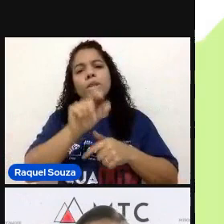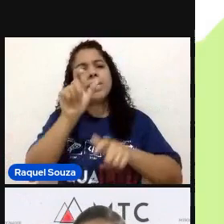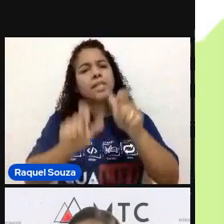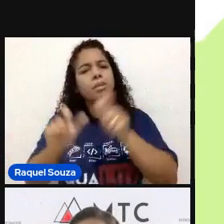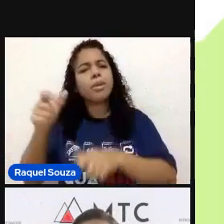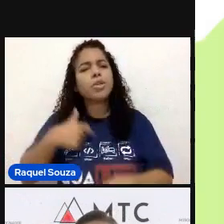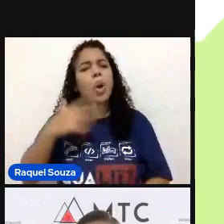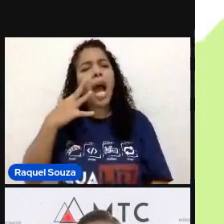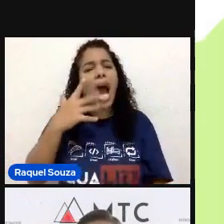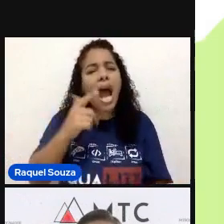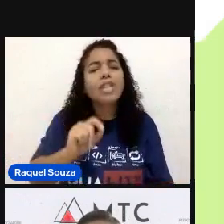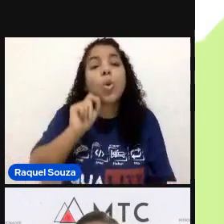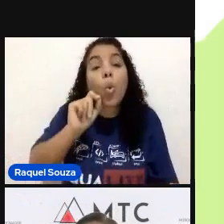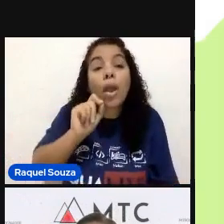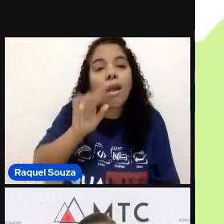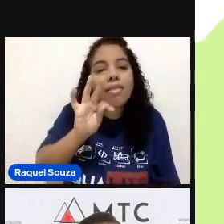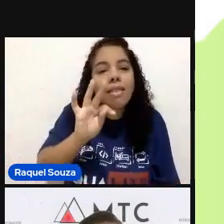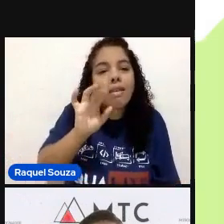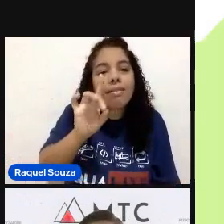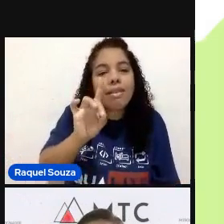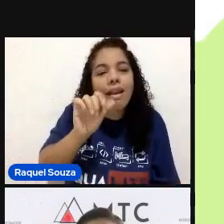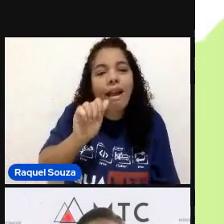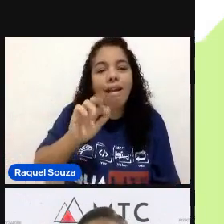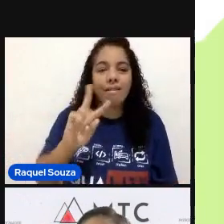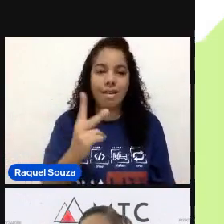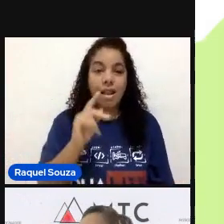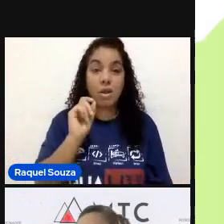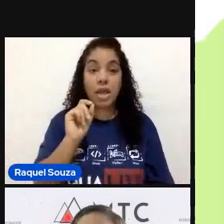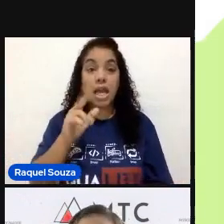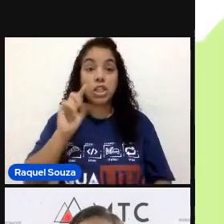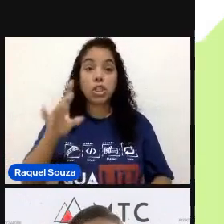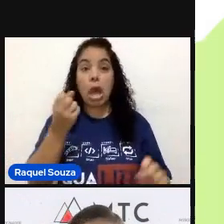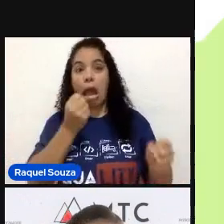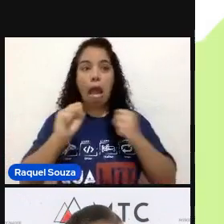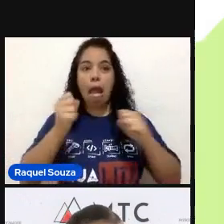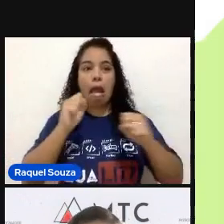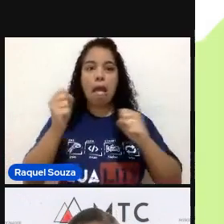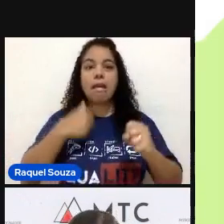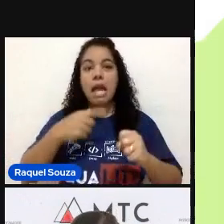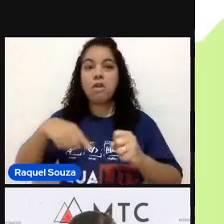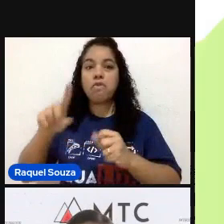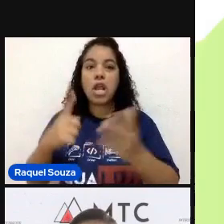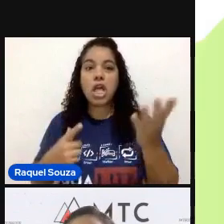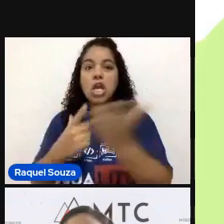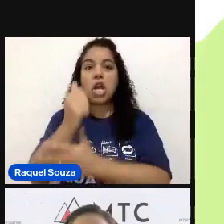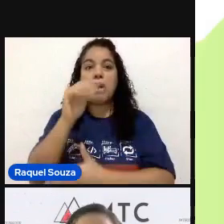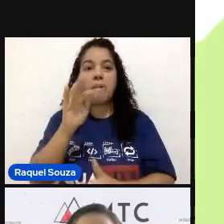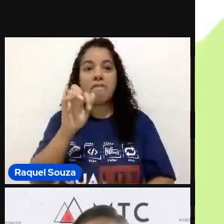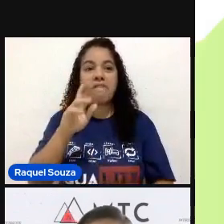acham que é o TDAH. É só hiperatividade, tipo, fui ali e comprei uma Ferrari.